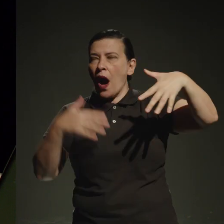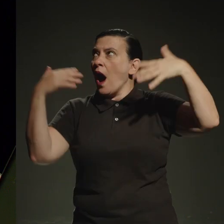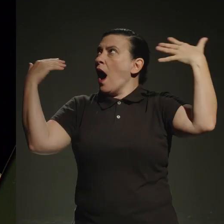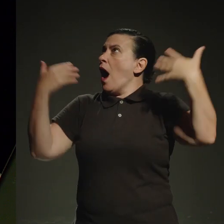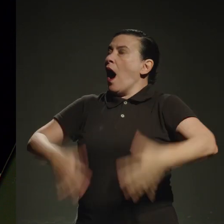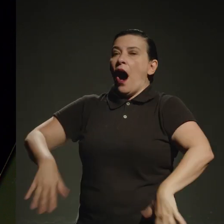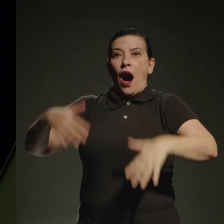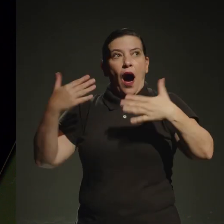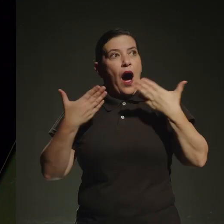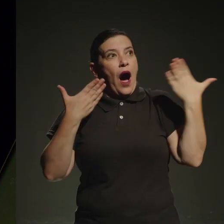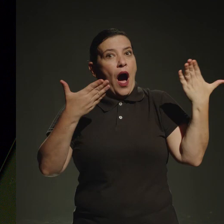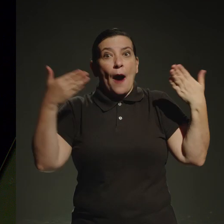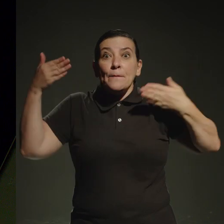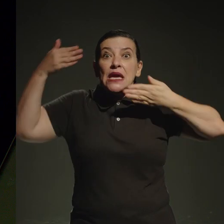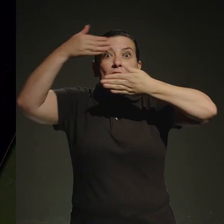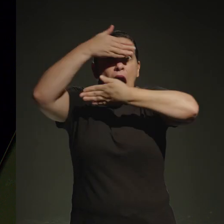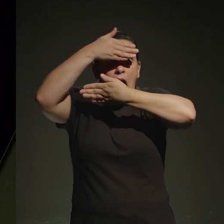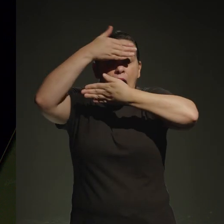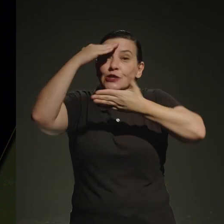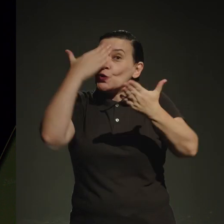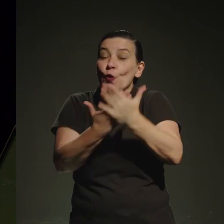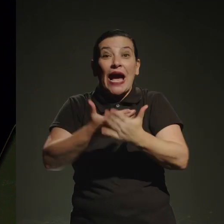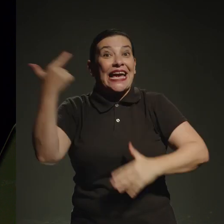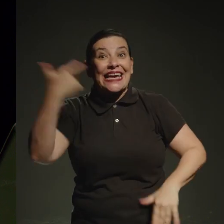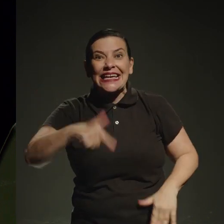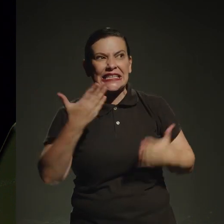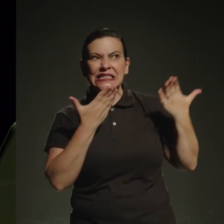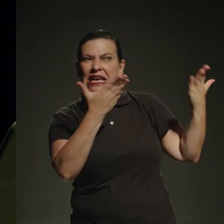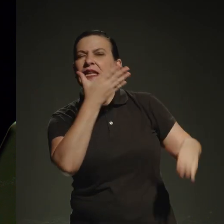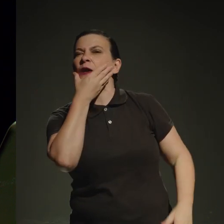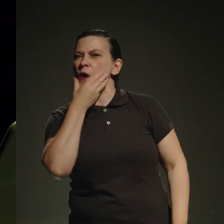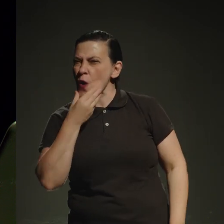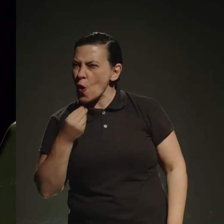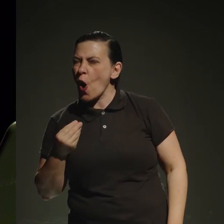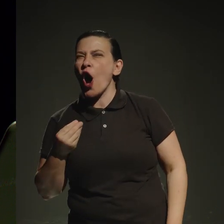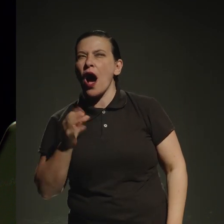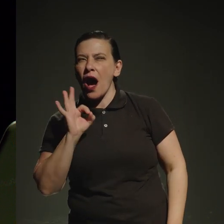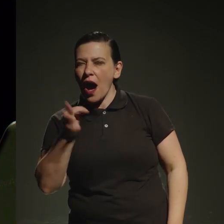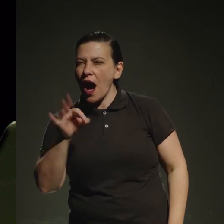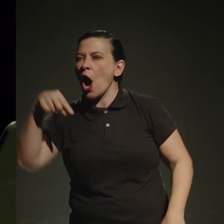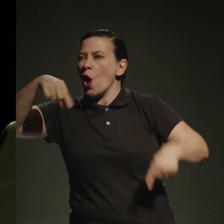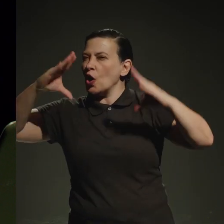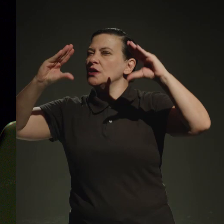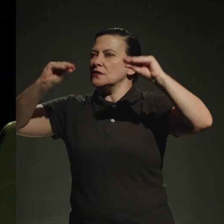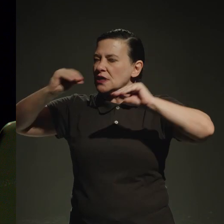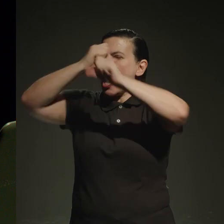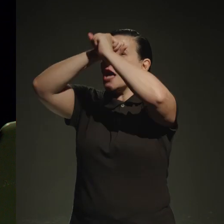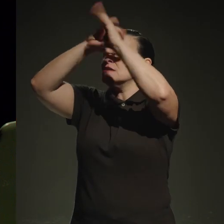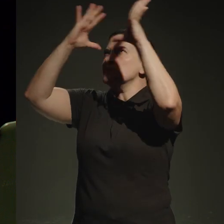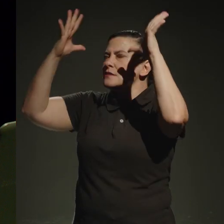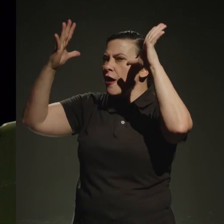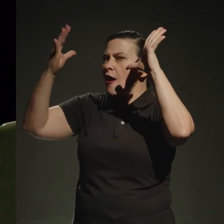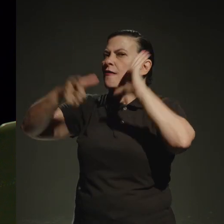riba? Por Picasso, olha só o monstro piscando lá do alto. Ah, bem que meu sonho me avisou.